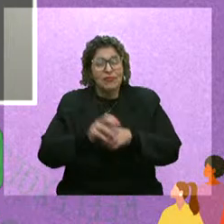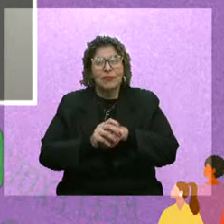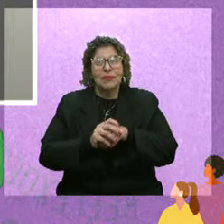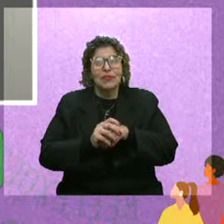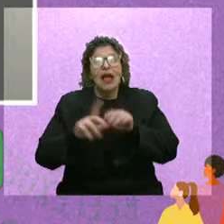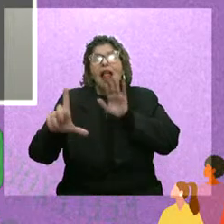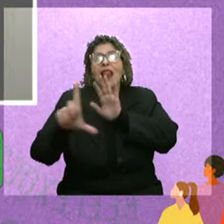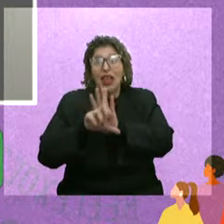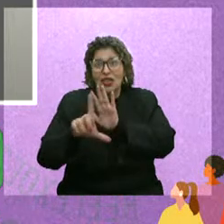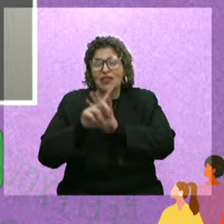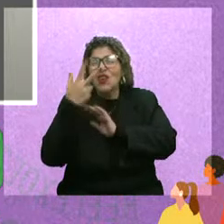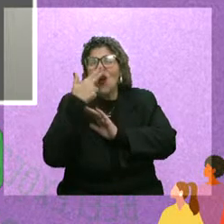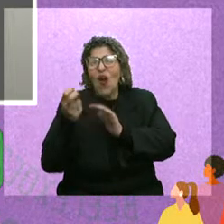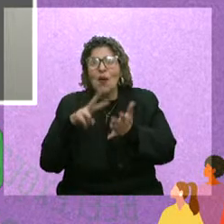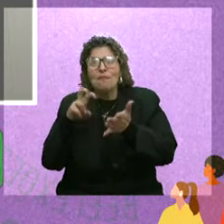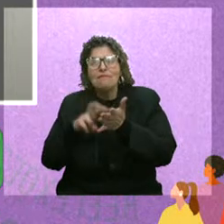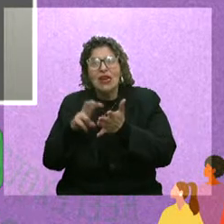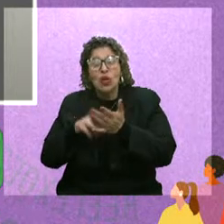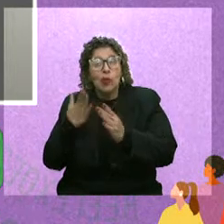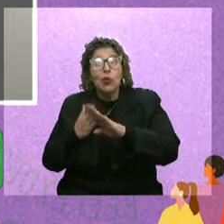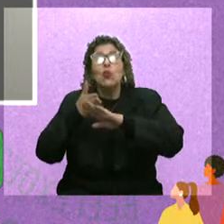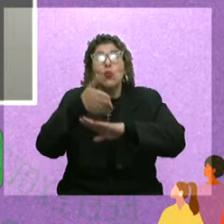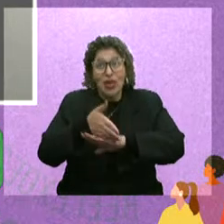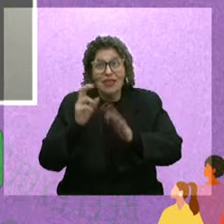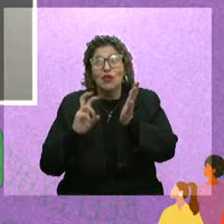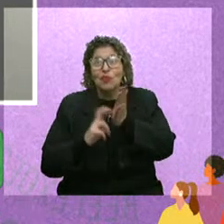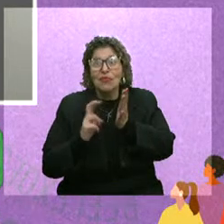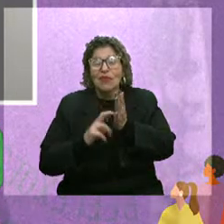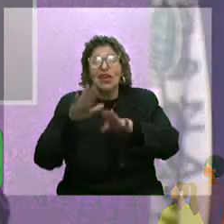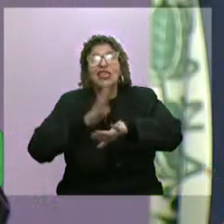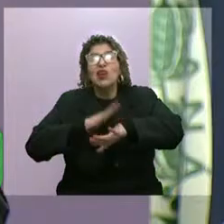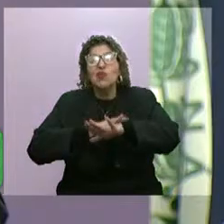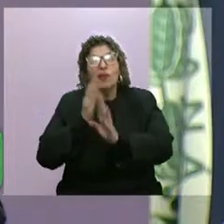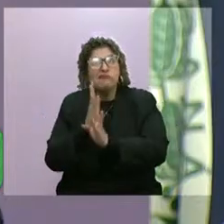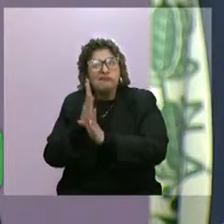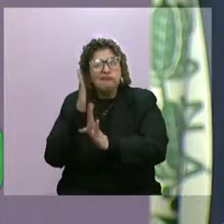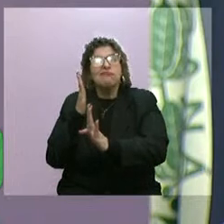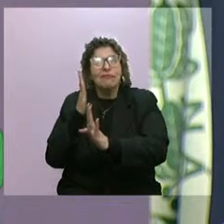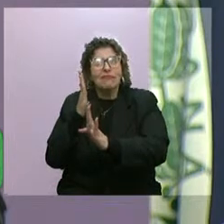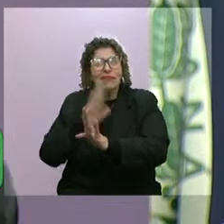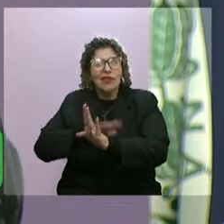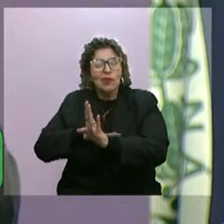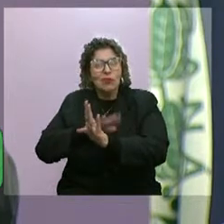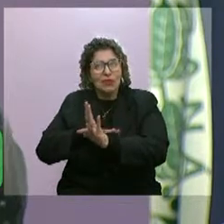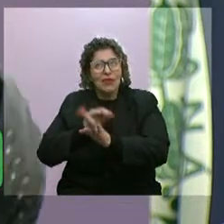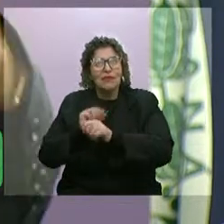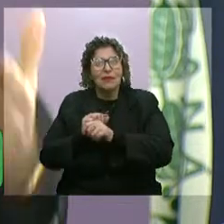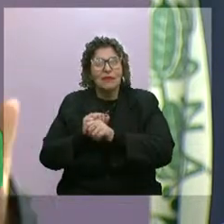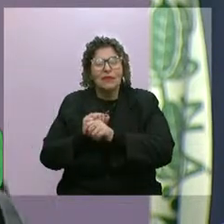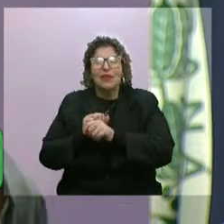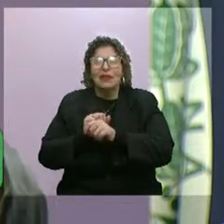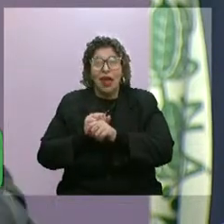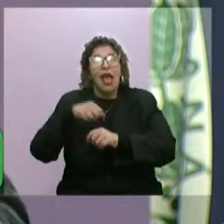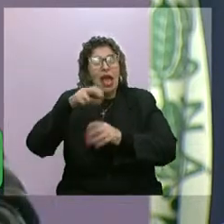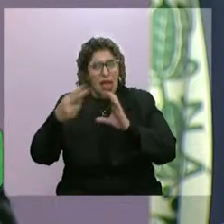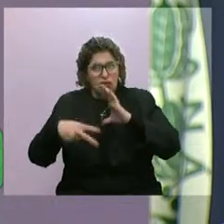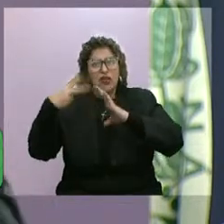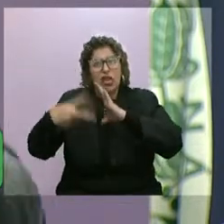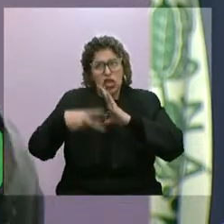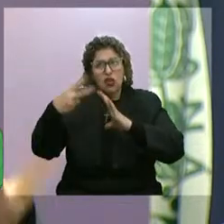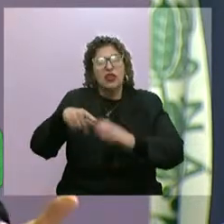legislações de banco. A gente sabe que entra no banco e tem um tempo de espera da fila do banco. Isso as câmaras de vereadores já